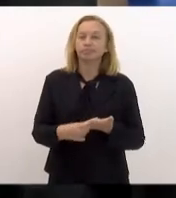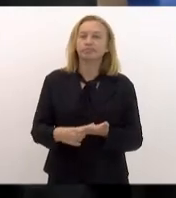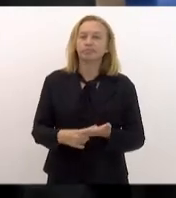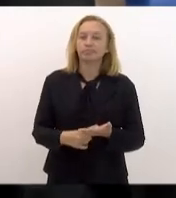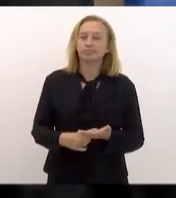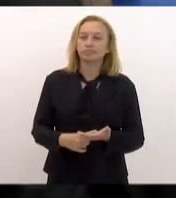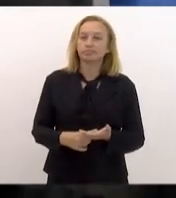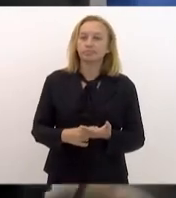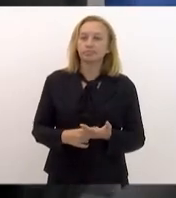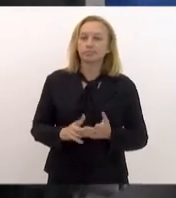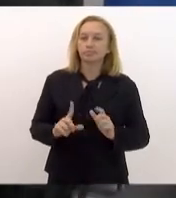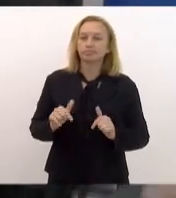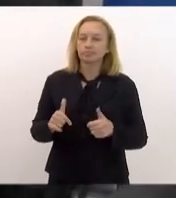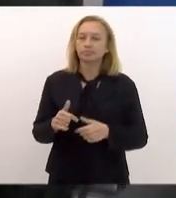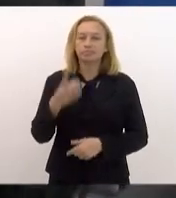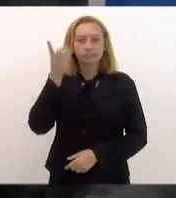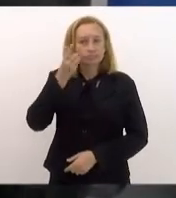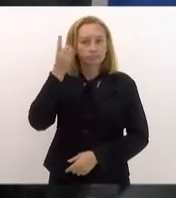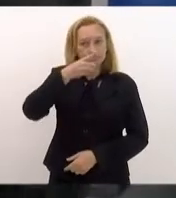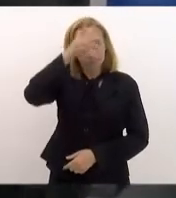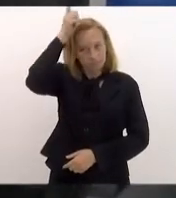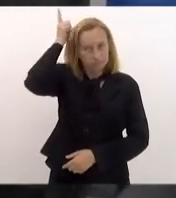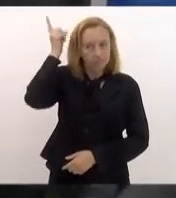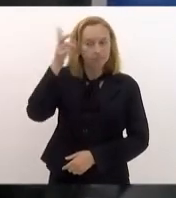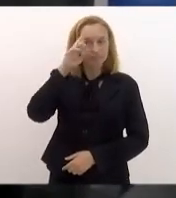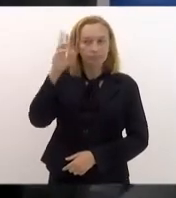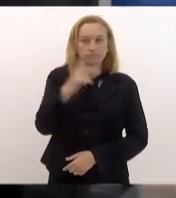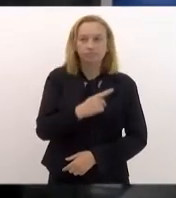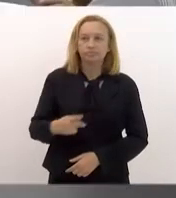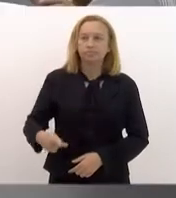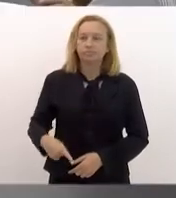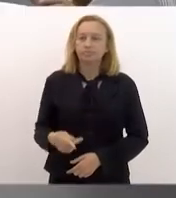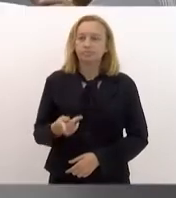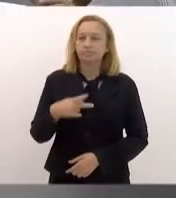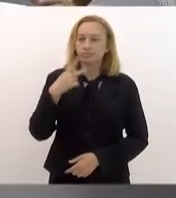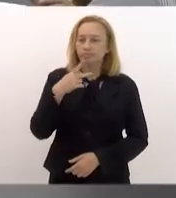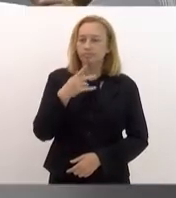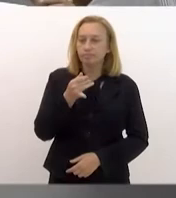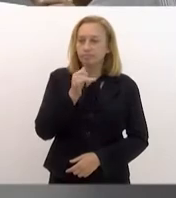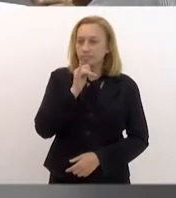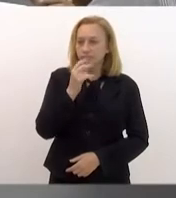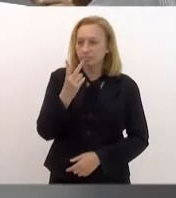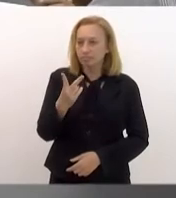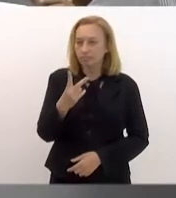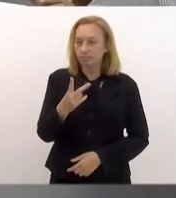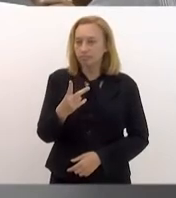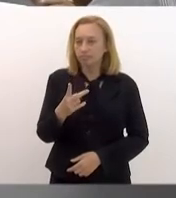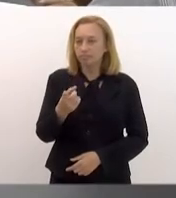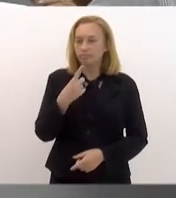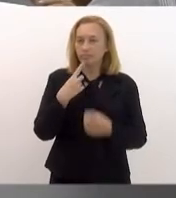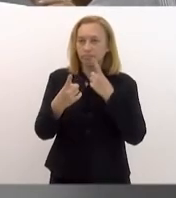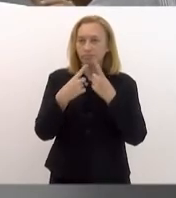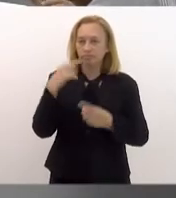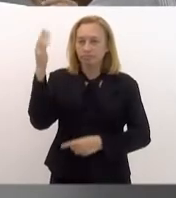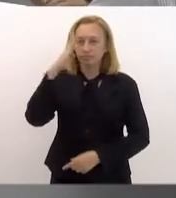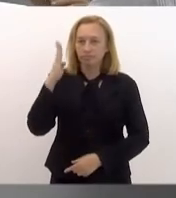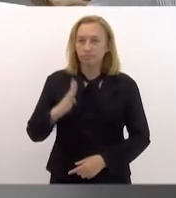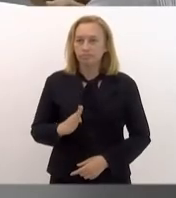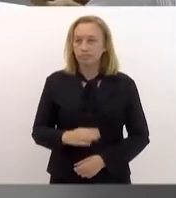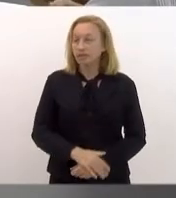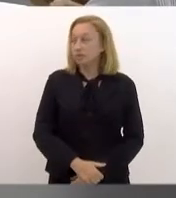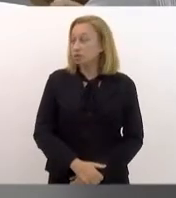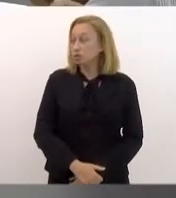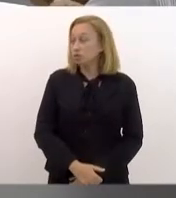tipo de medida. Deputado Luiz Paulo. Presidente, eu vou dar aqui dois exemplos. Isso. Avenida Brasil sempre